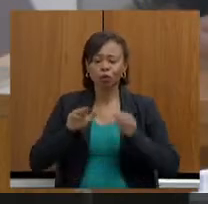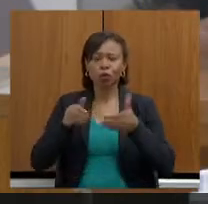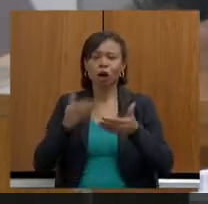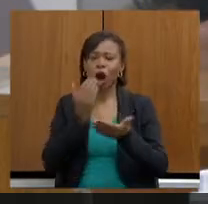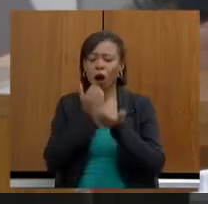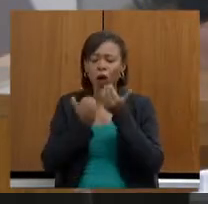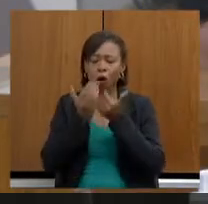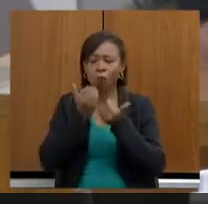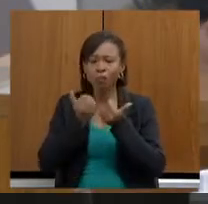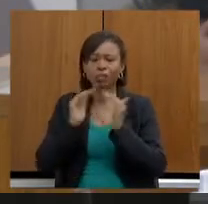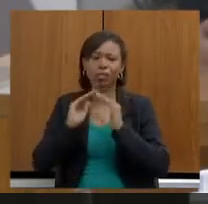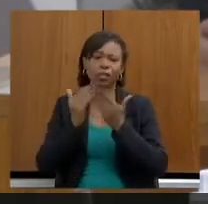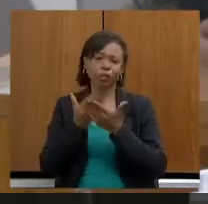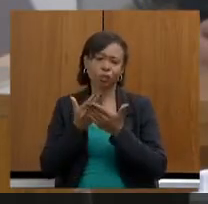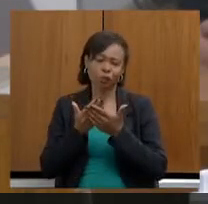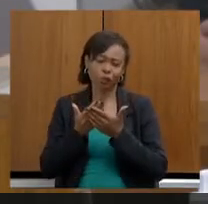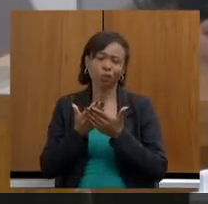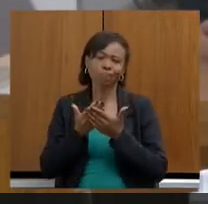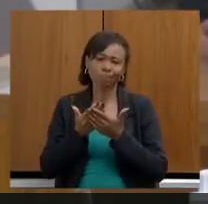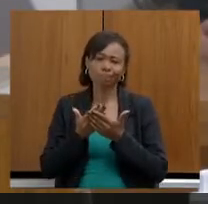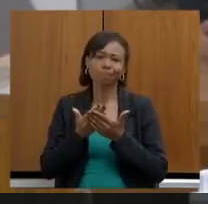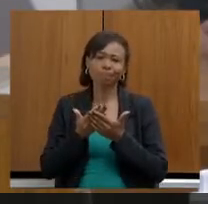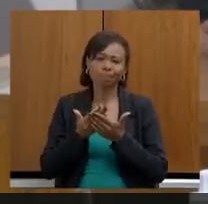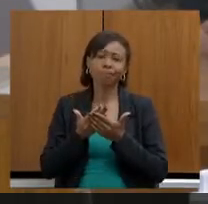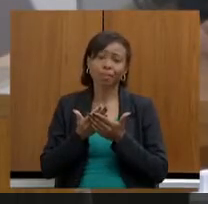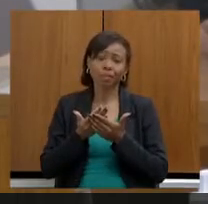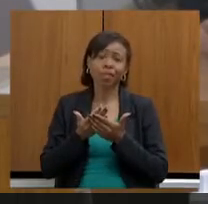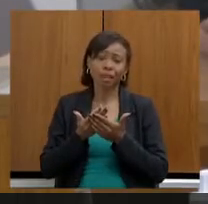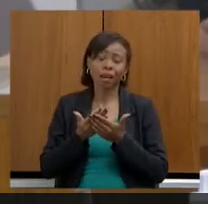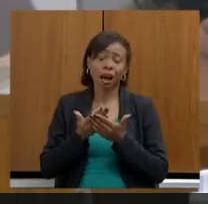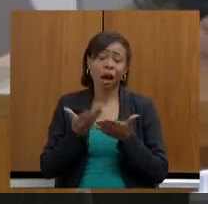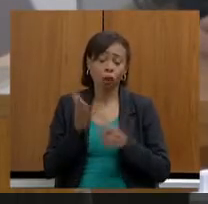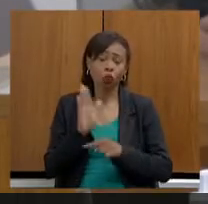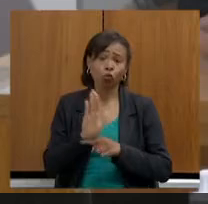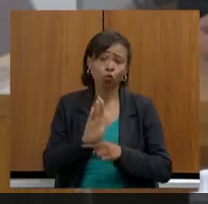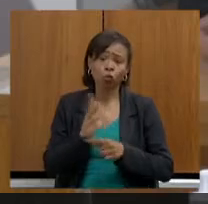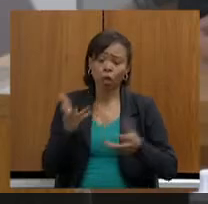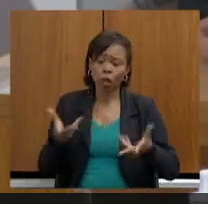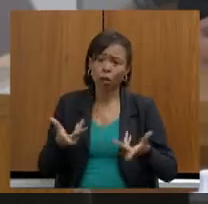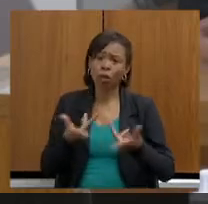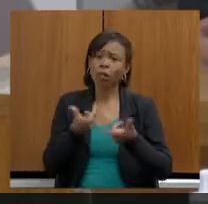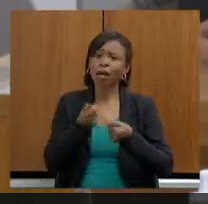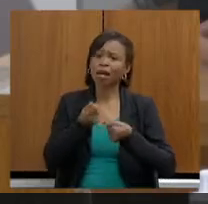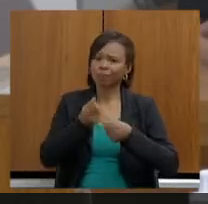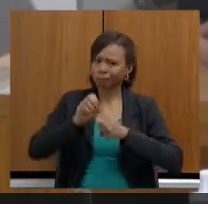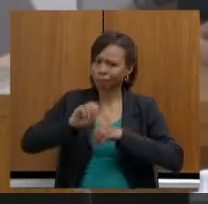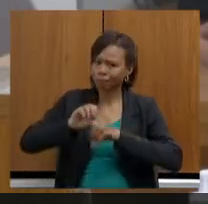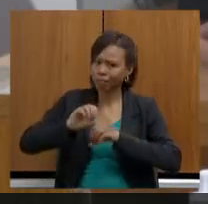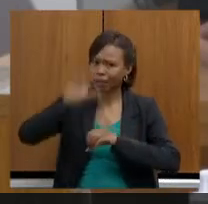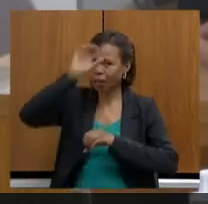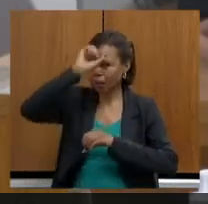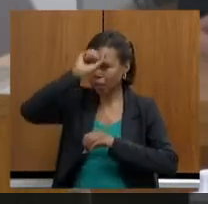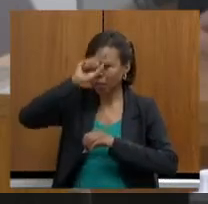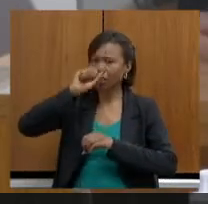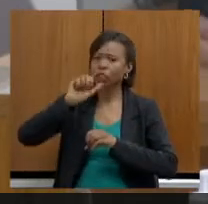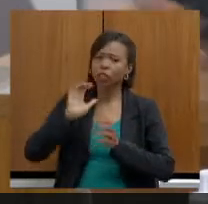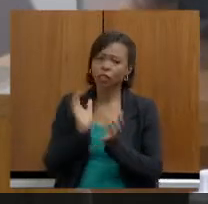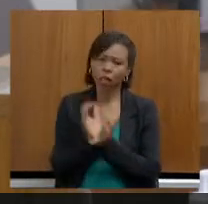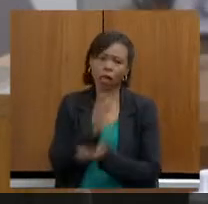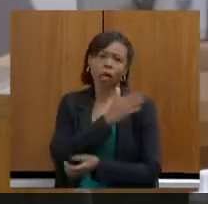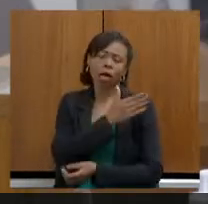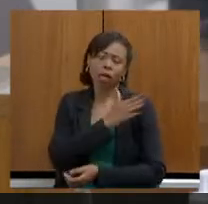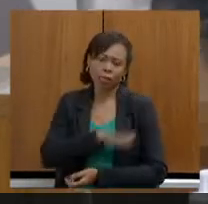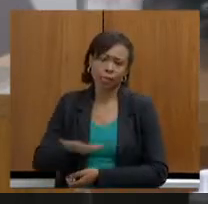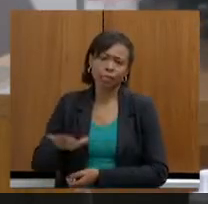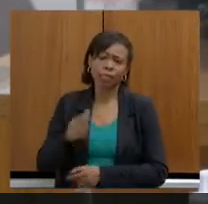nossos estudantes isso influencia sim e muito a qualidade do processo de ensino-aprendizagem a criança com